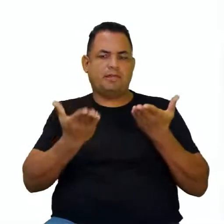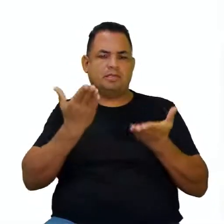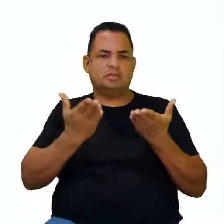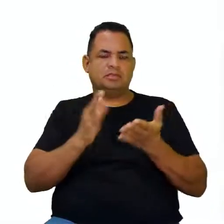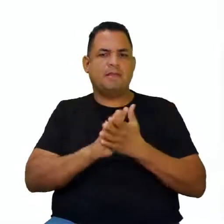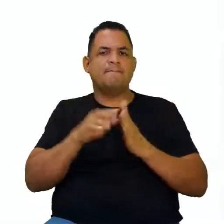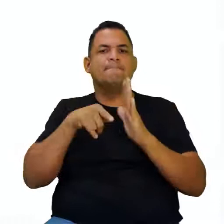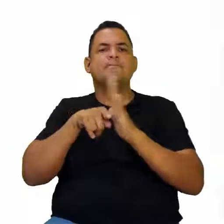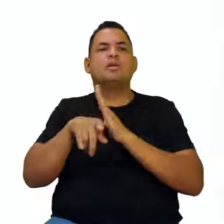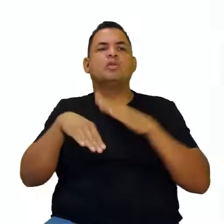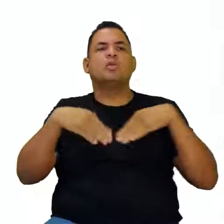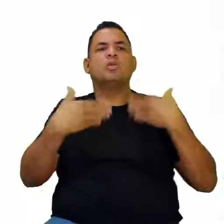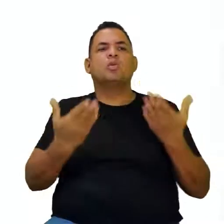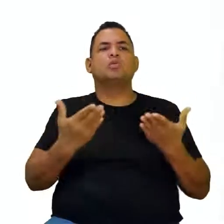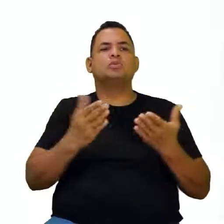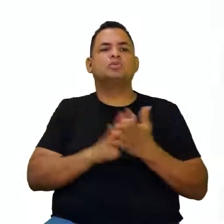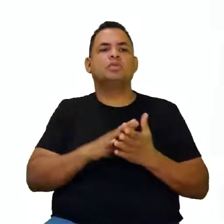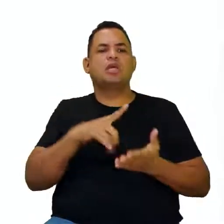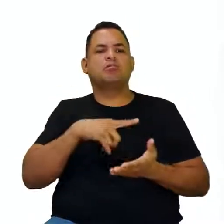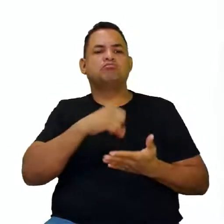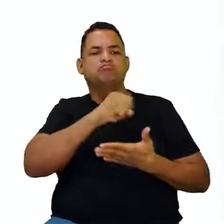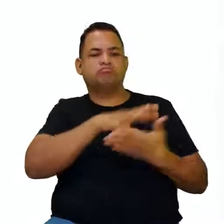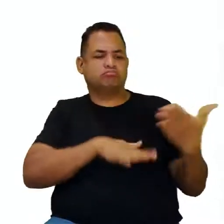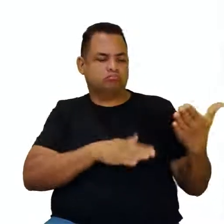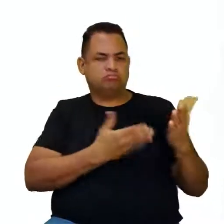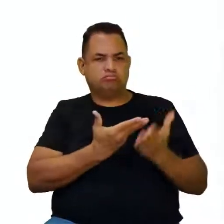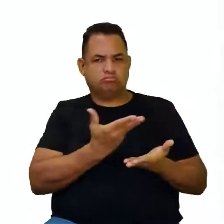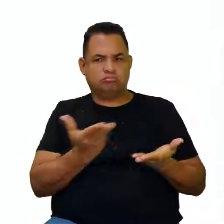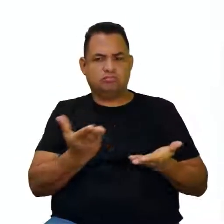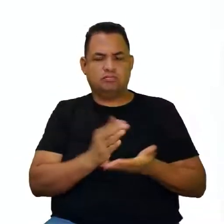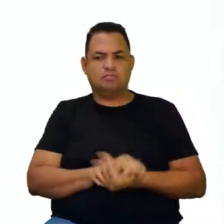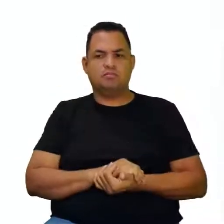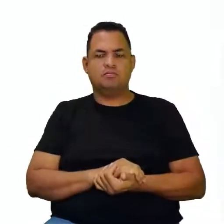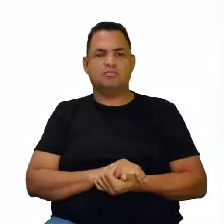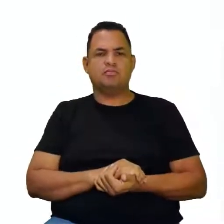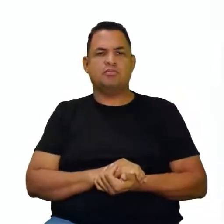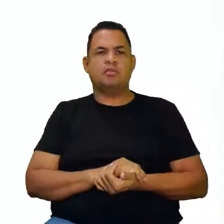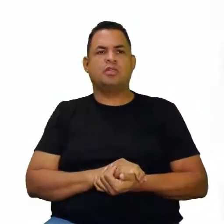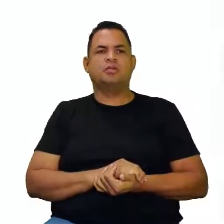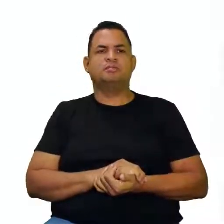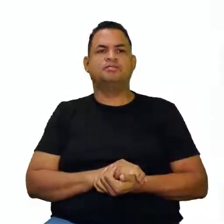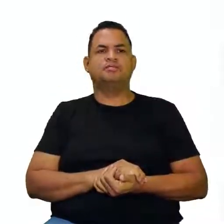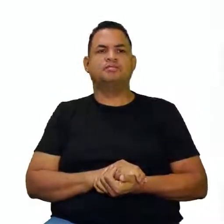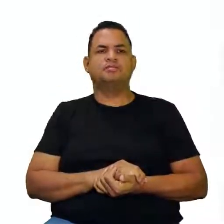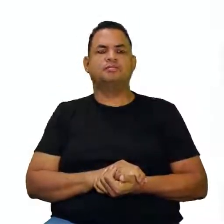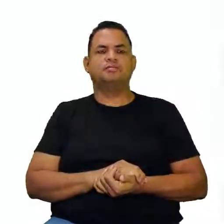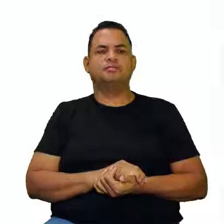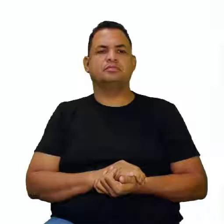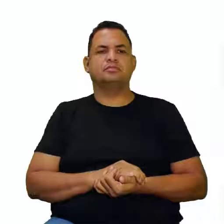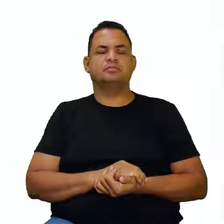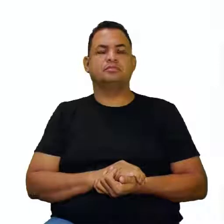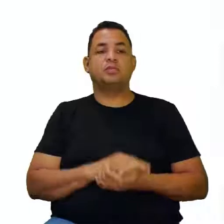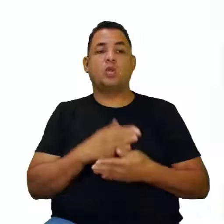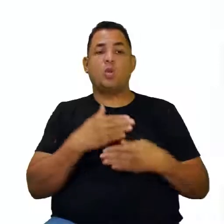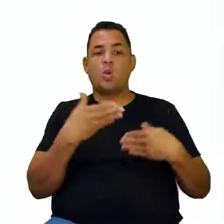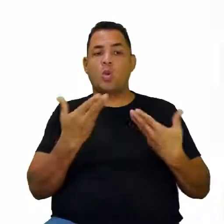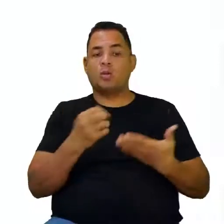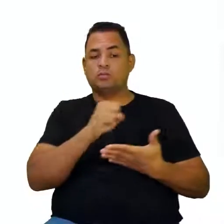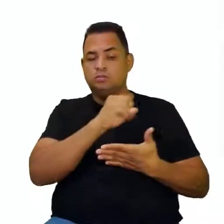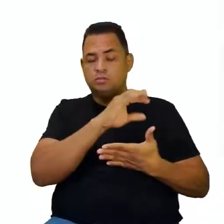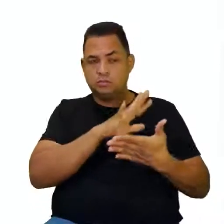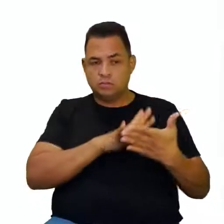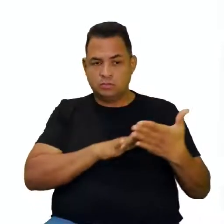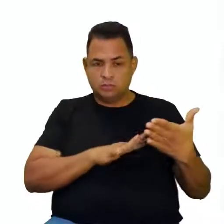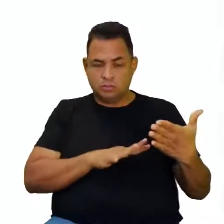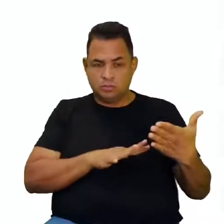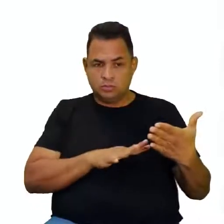tem que se fazer na hora que estiver diante de uma questão dessa é: qual destes aqui, dessas